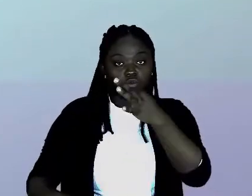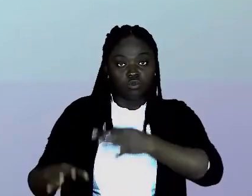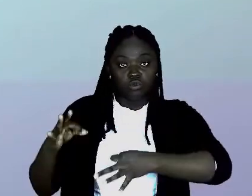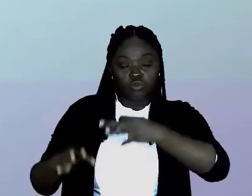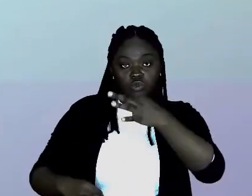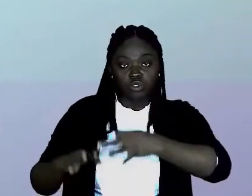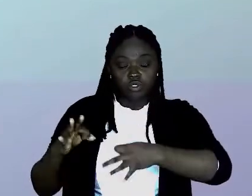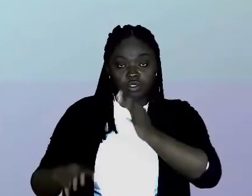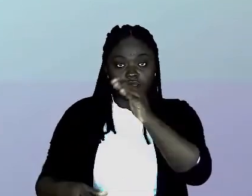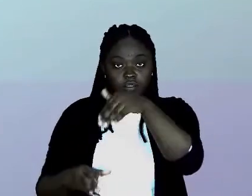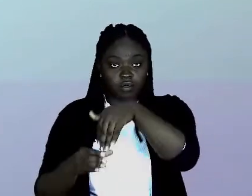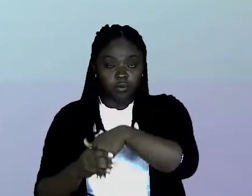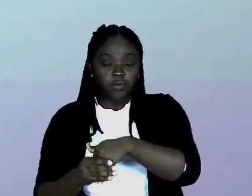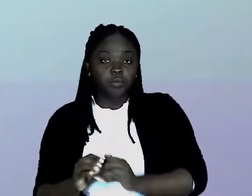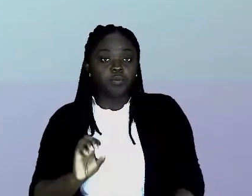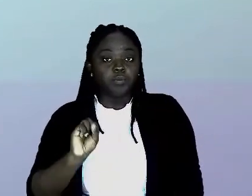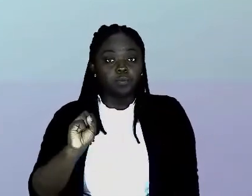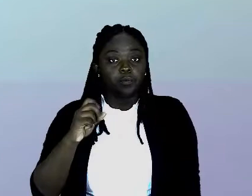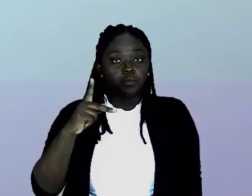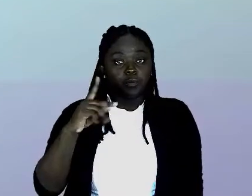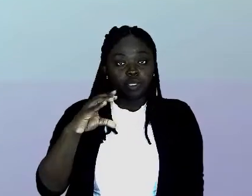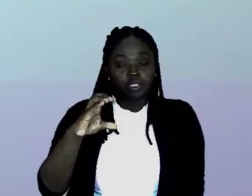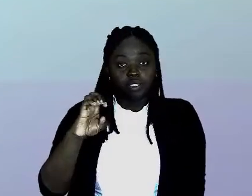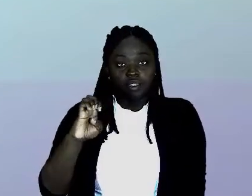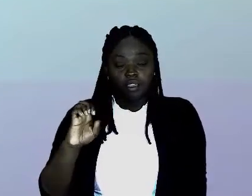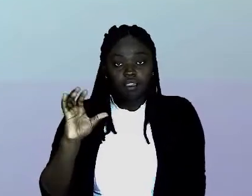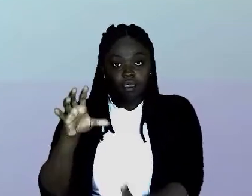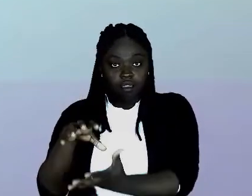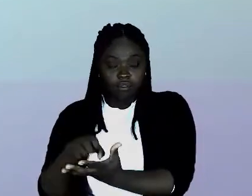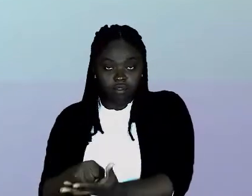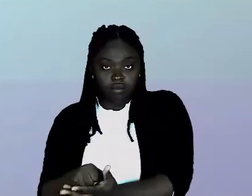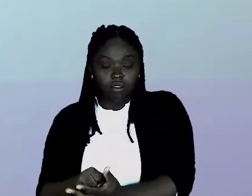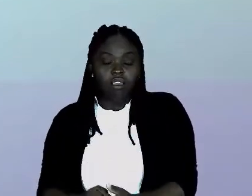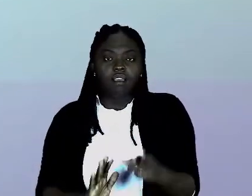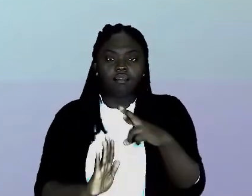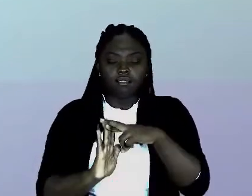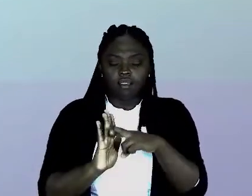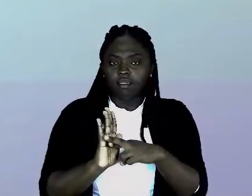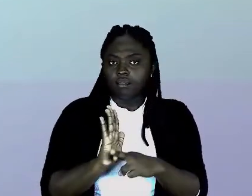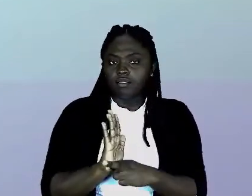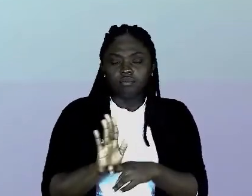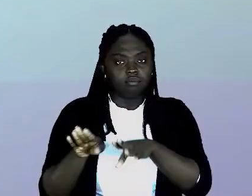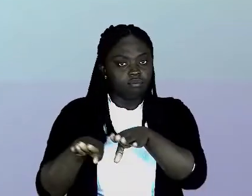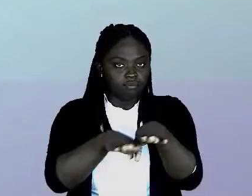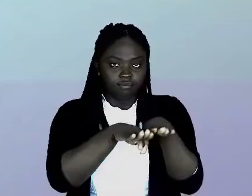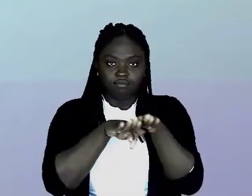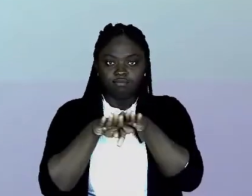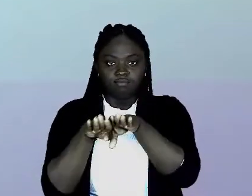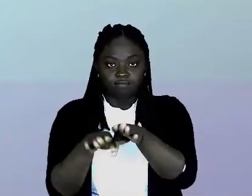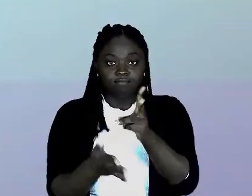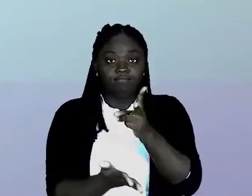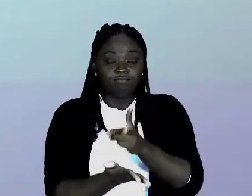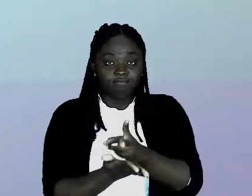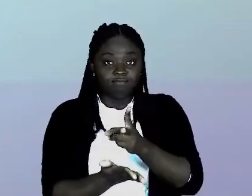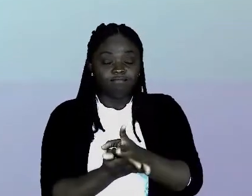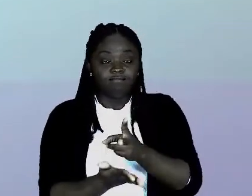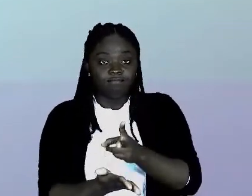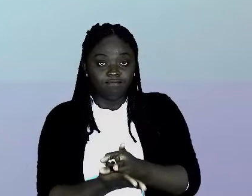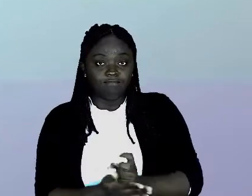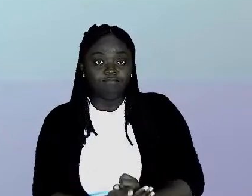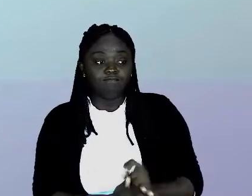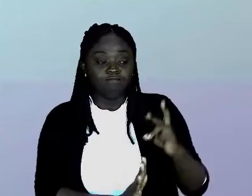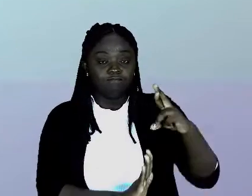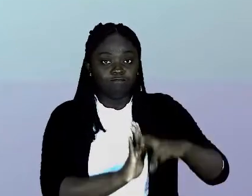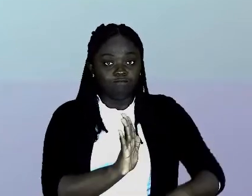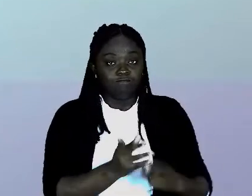Eleitoral pelo SPCE Cadastro, em regra, segue o mesmo padrão, tanto para